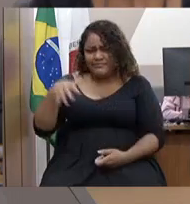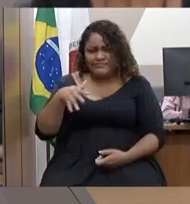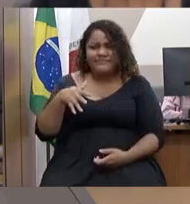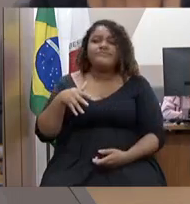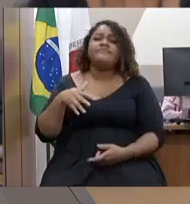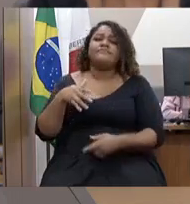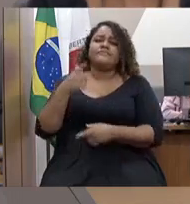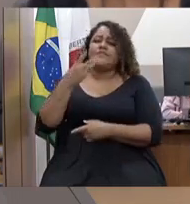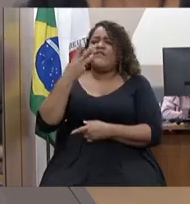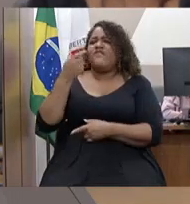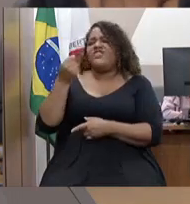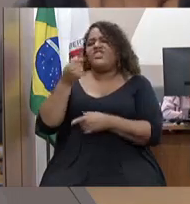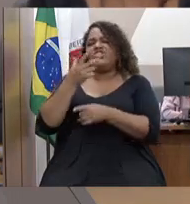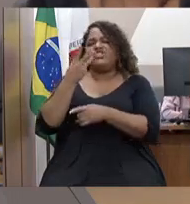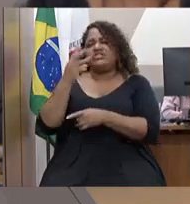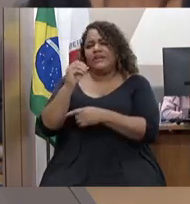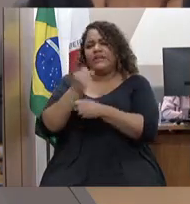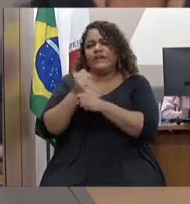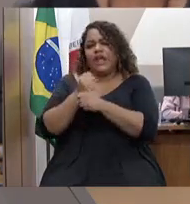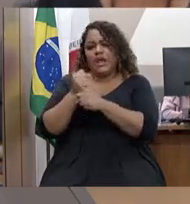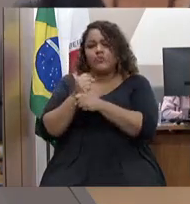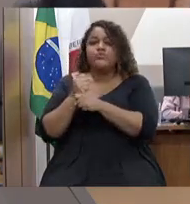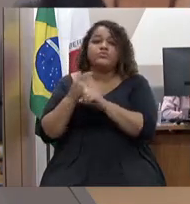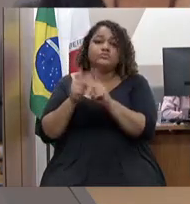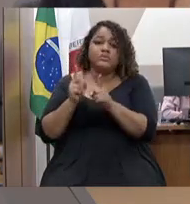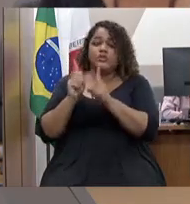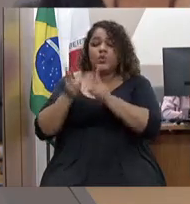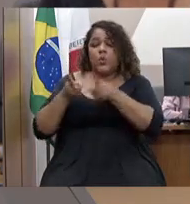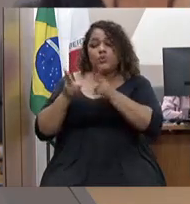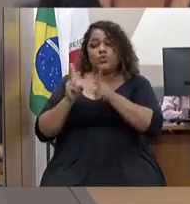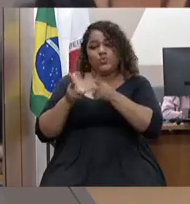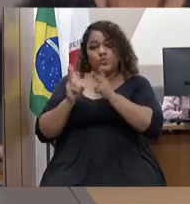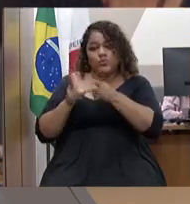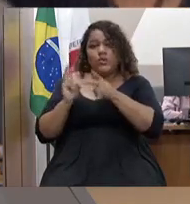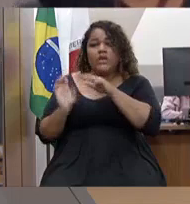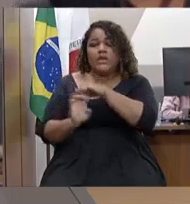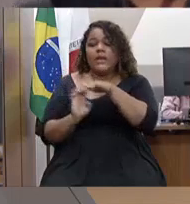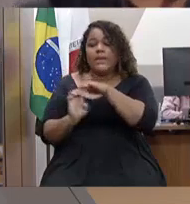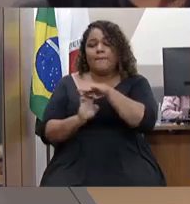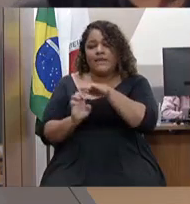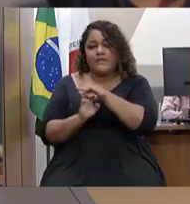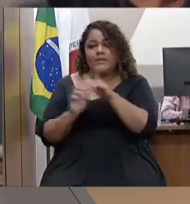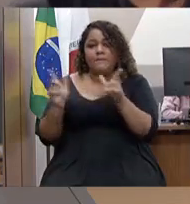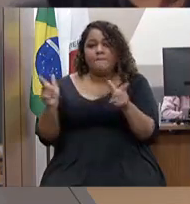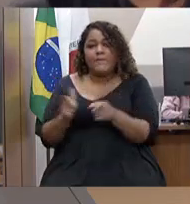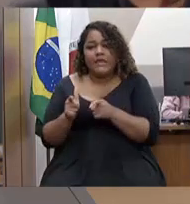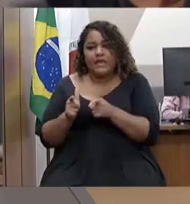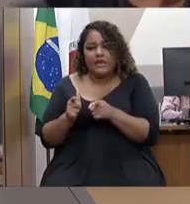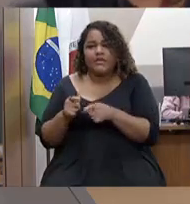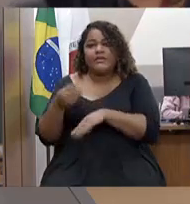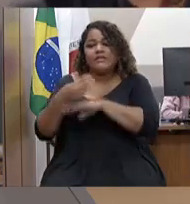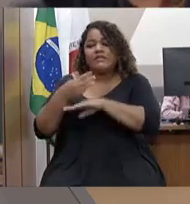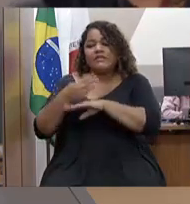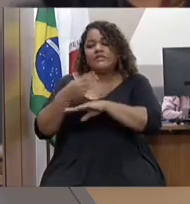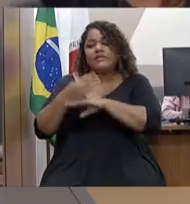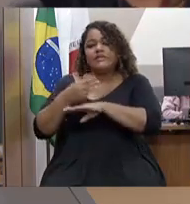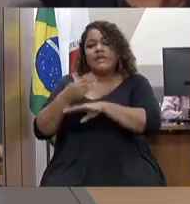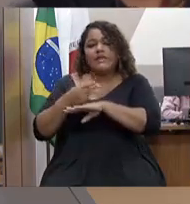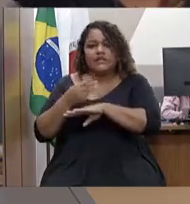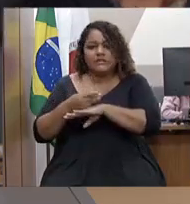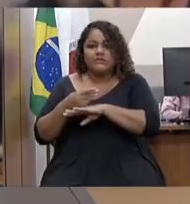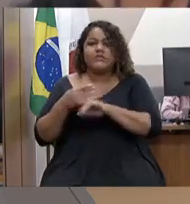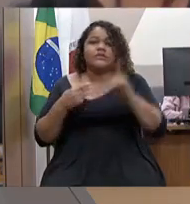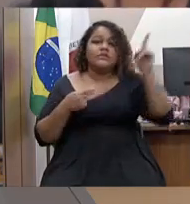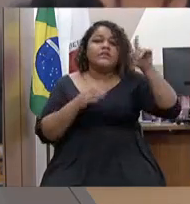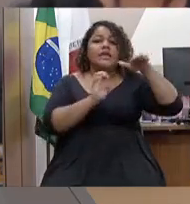a 30 anos atrás continua né nos nos fundos de Quintal daquelas empresas pequenas que terceirizam o trabalho das grandes então